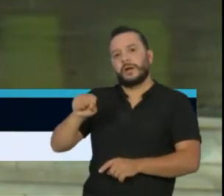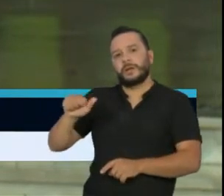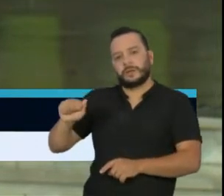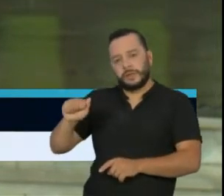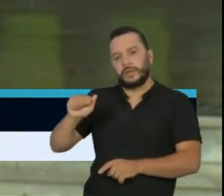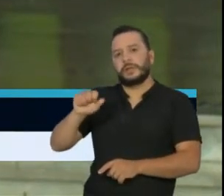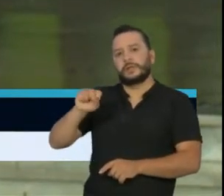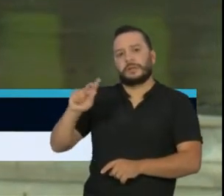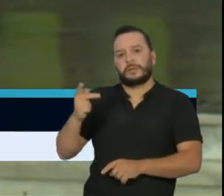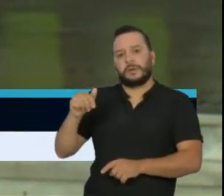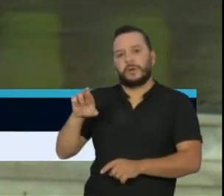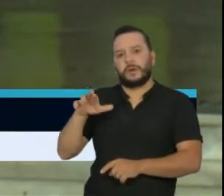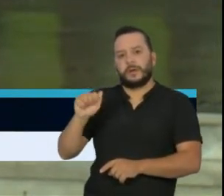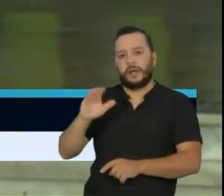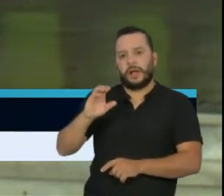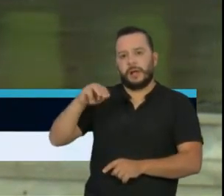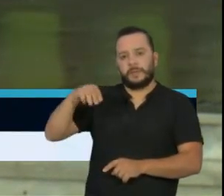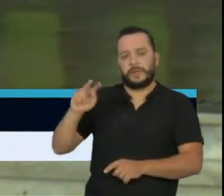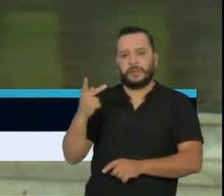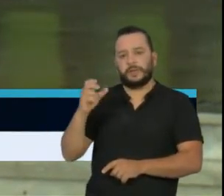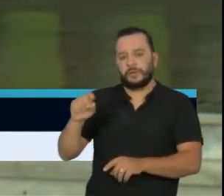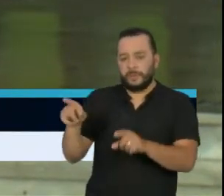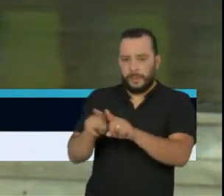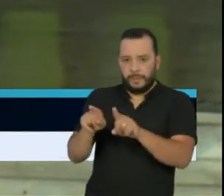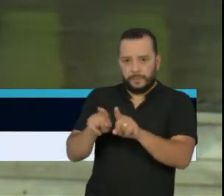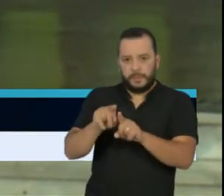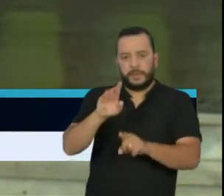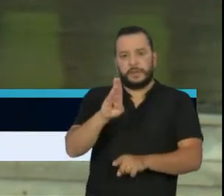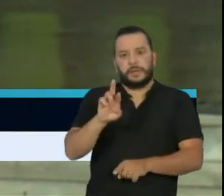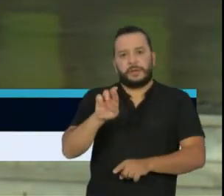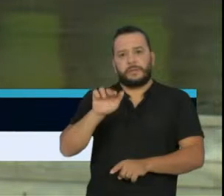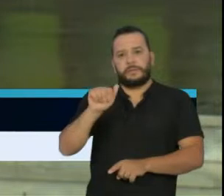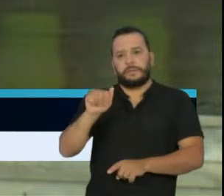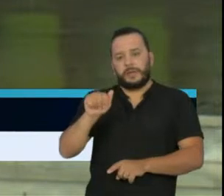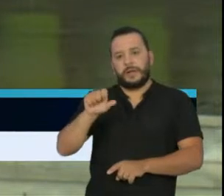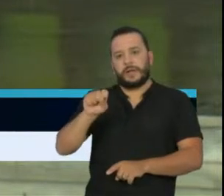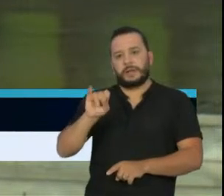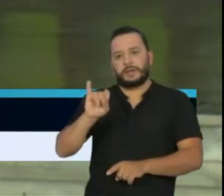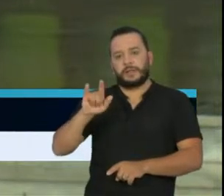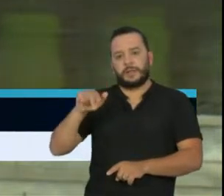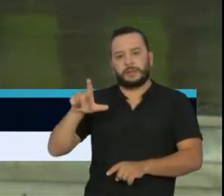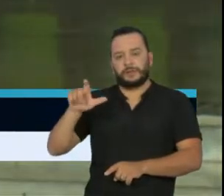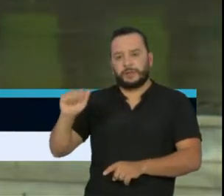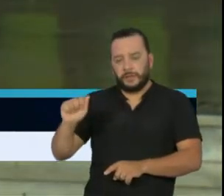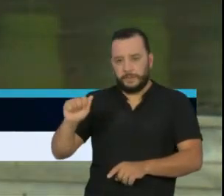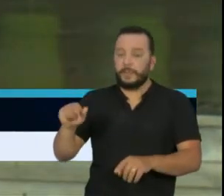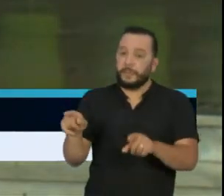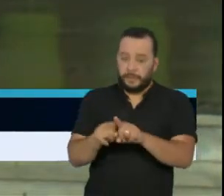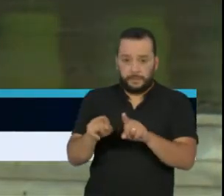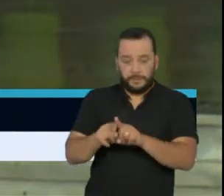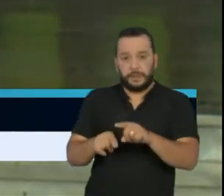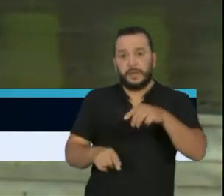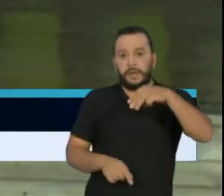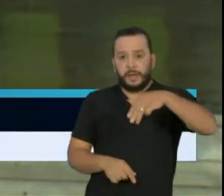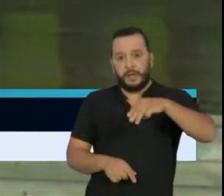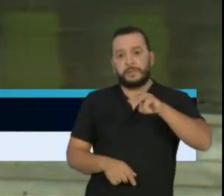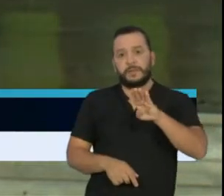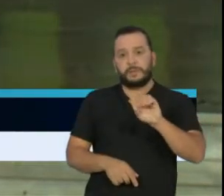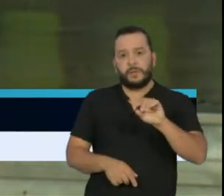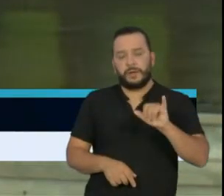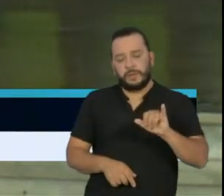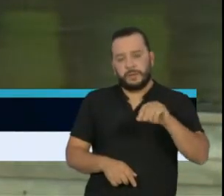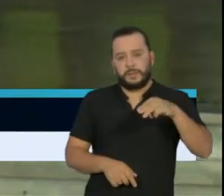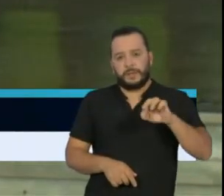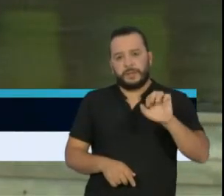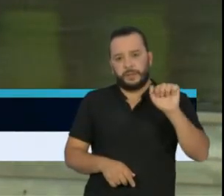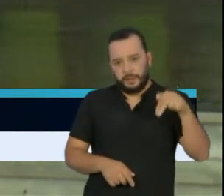da Brasilândia. O Hospital do Emboimirim está sendo ampliado numa parceria com a Ambev, a Gerdau